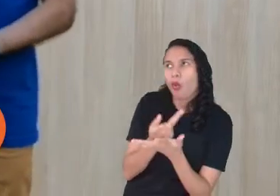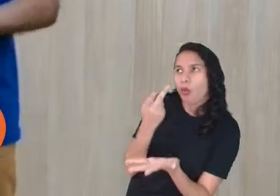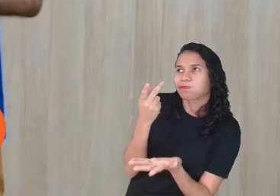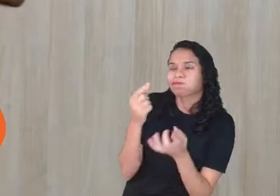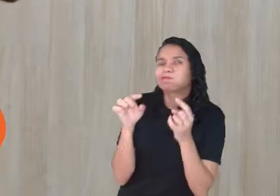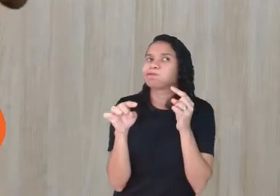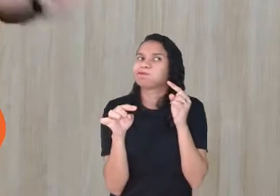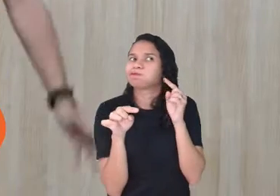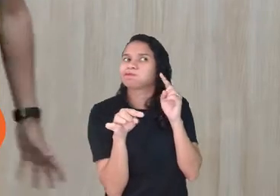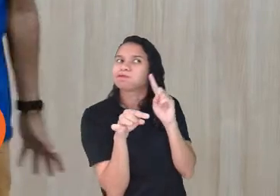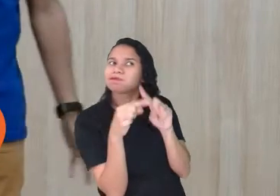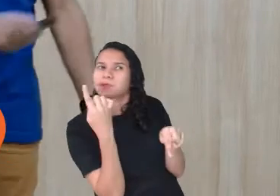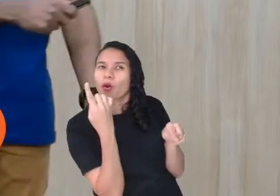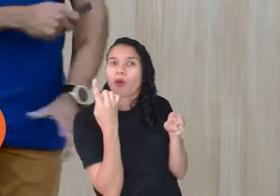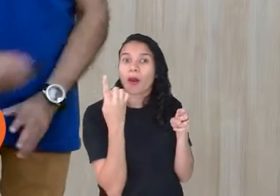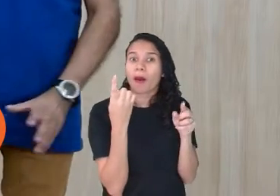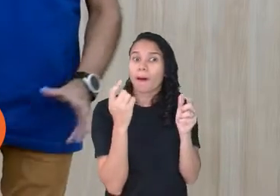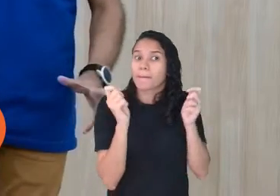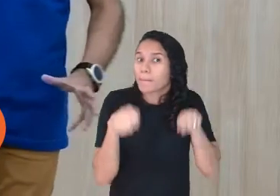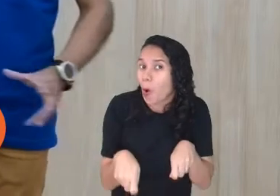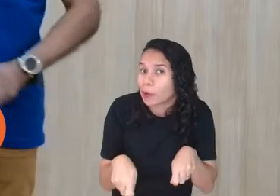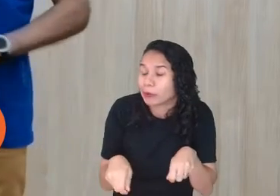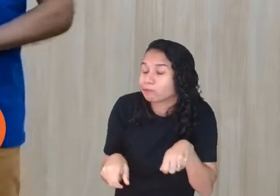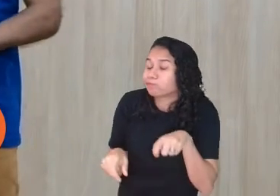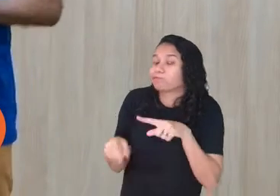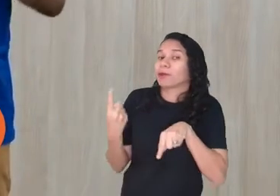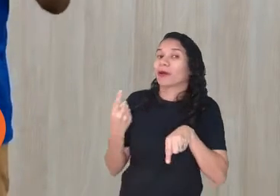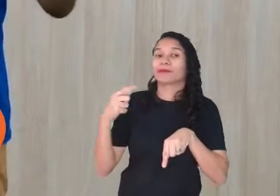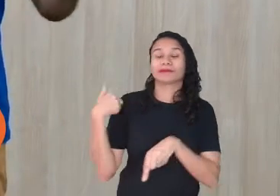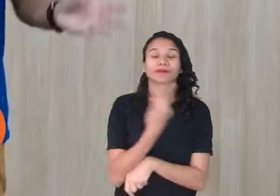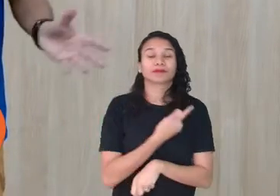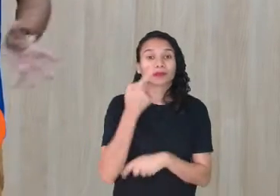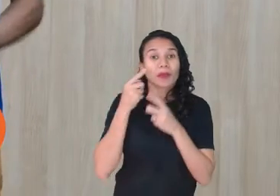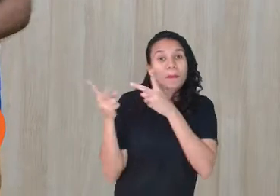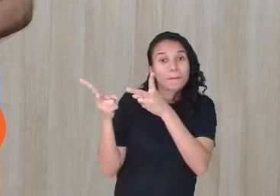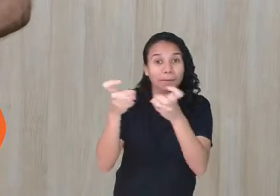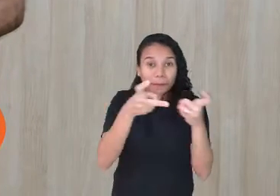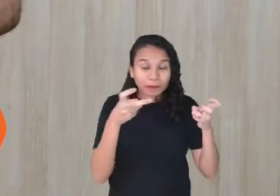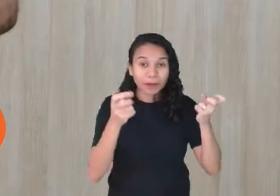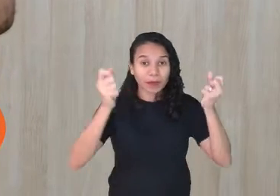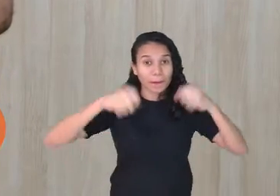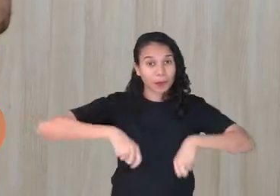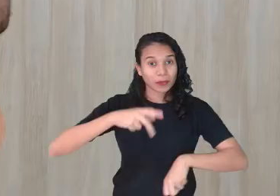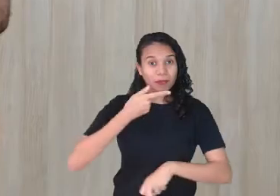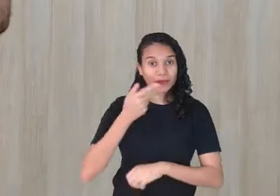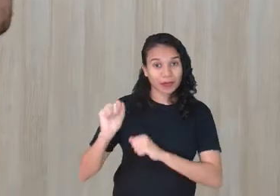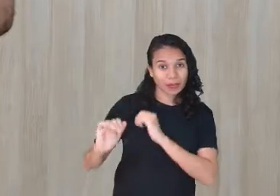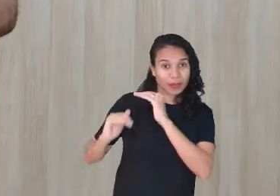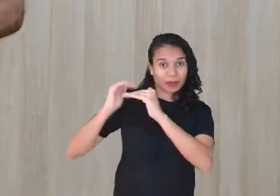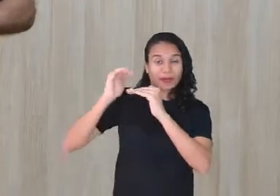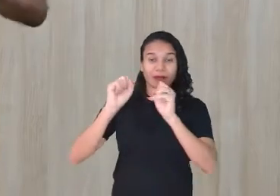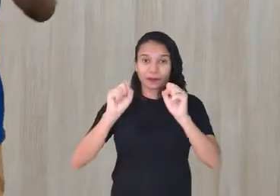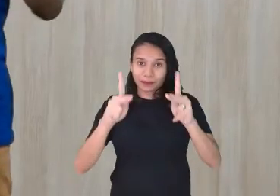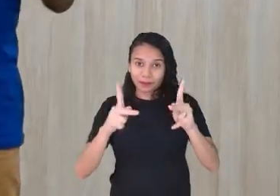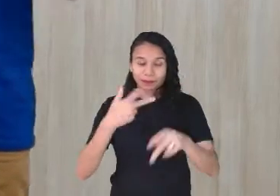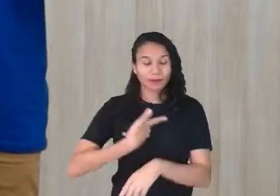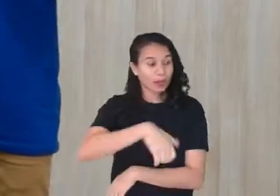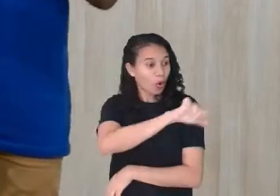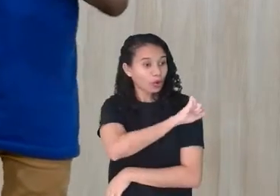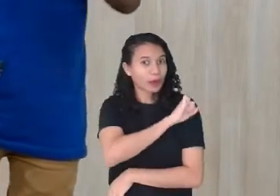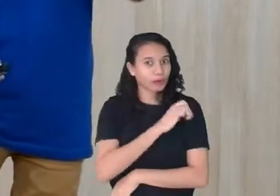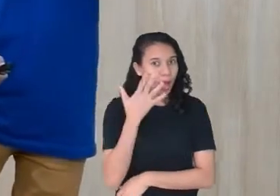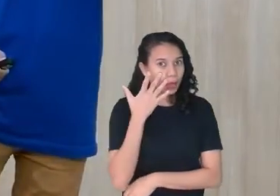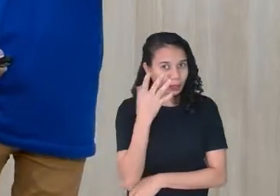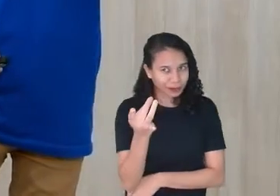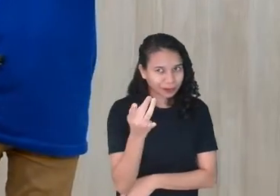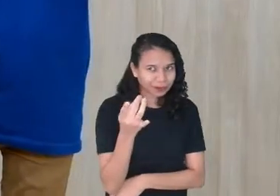acontecer, pode ter a chance, pode não ter, então a gente vai ver esse movimento, e aí para poder a gente desenvolver. Oitavo ano, fica ligadinho,